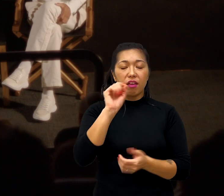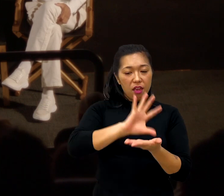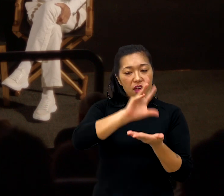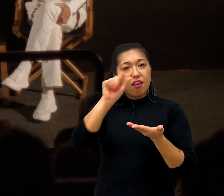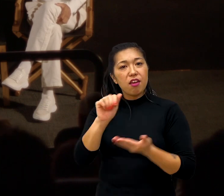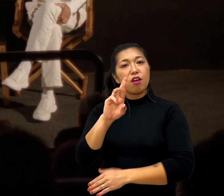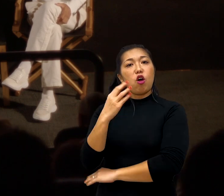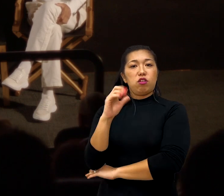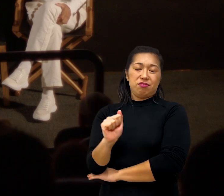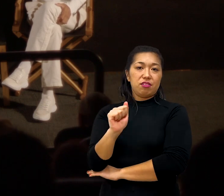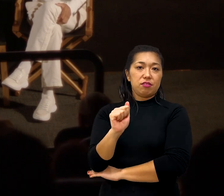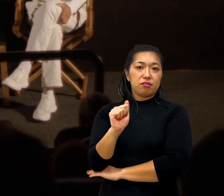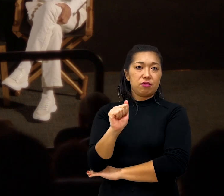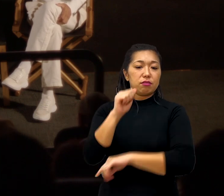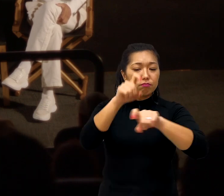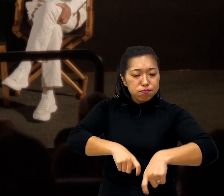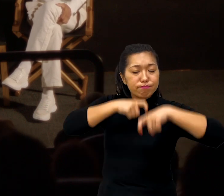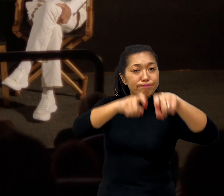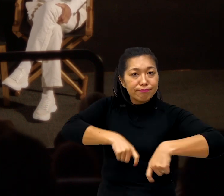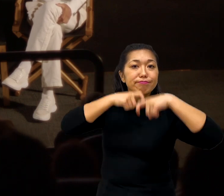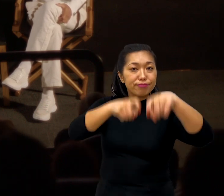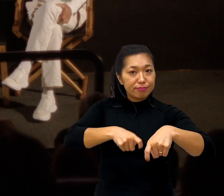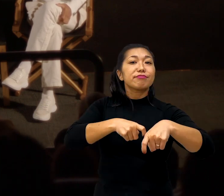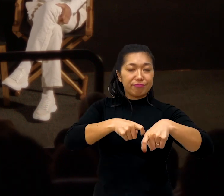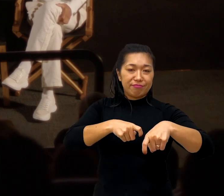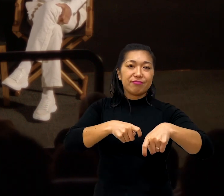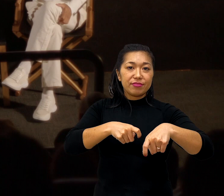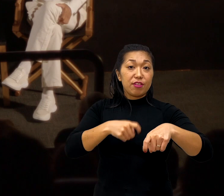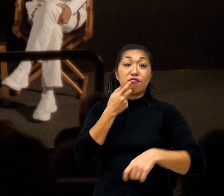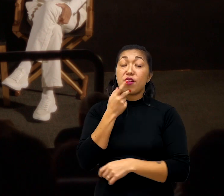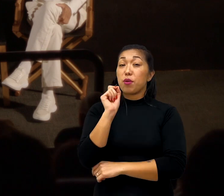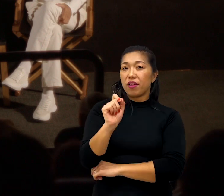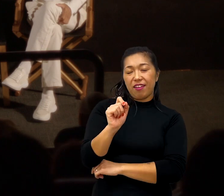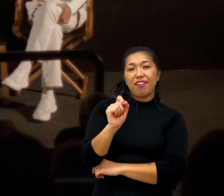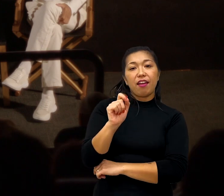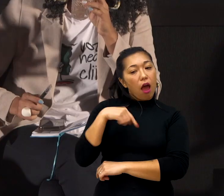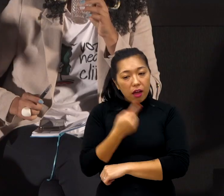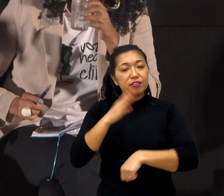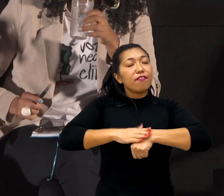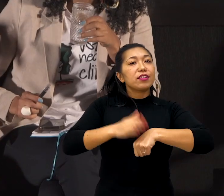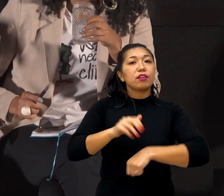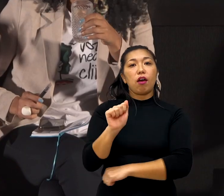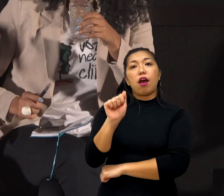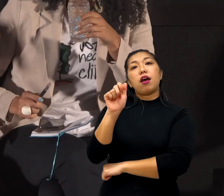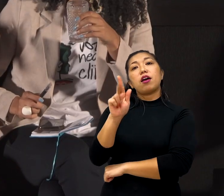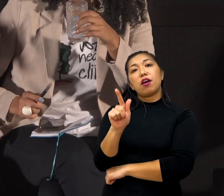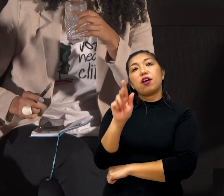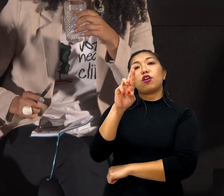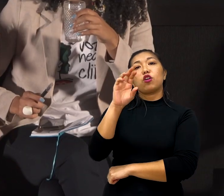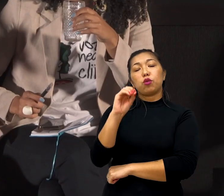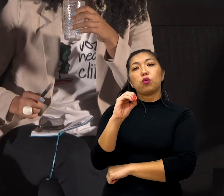dizer roça, a roçar o terreno, para falar que a gente está fazendo agroecologia. Nada contra, até gosto do